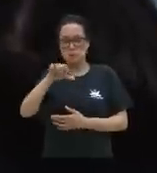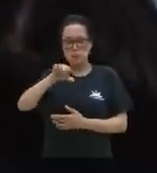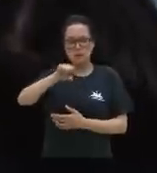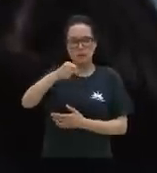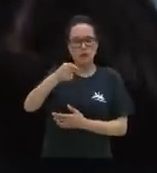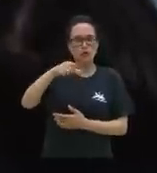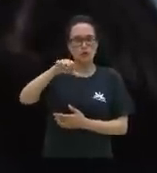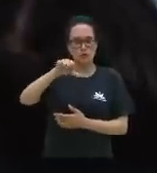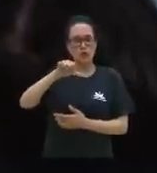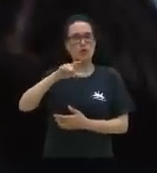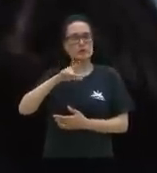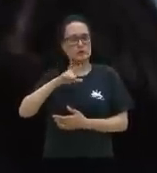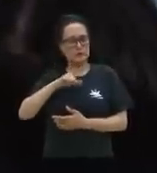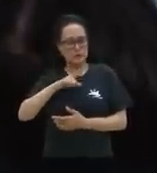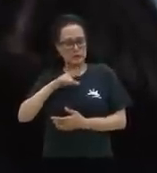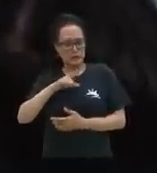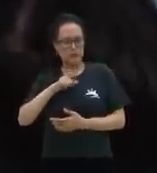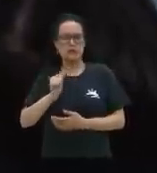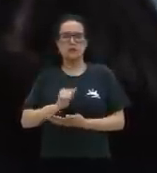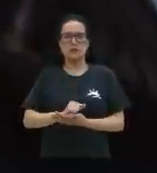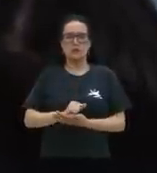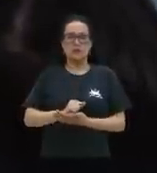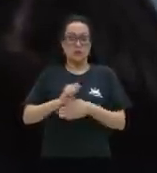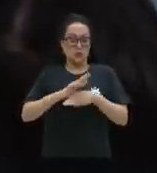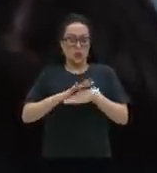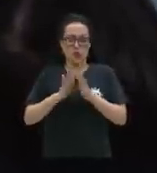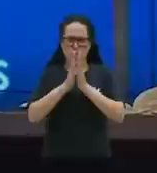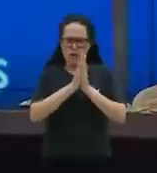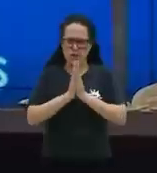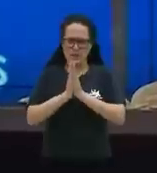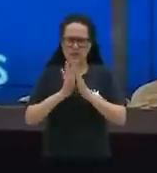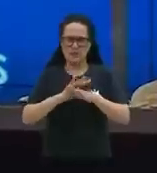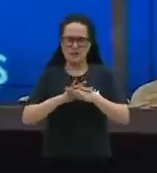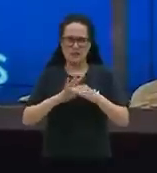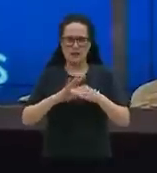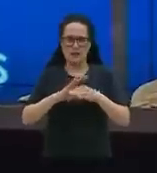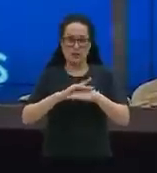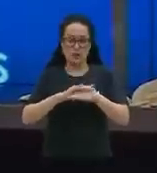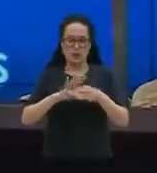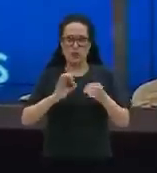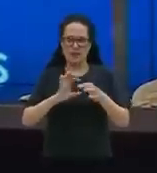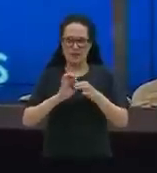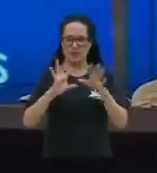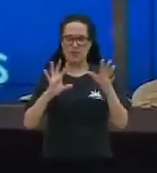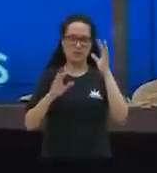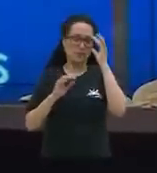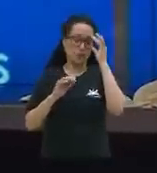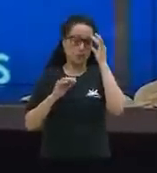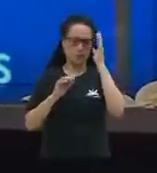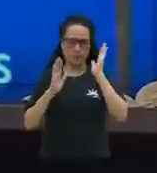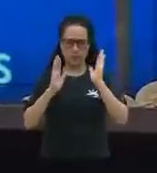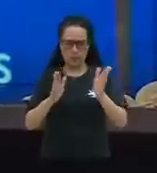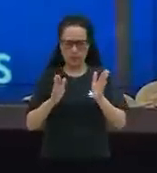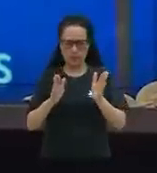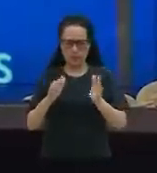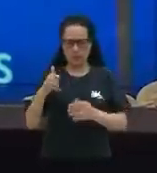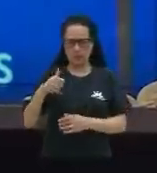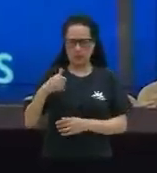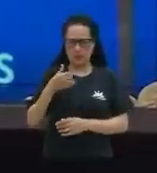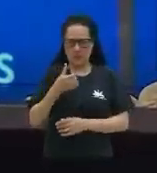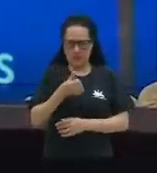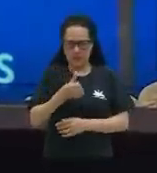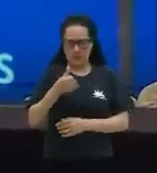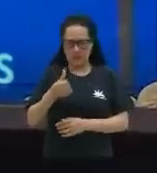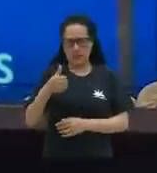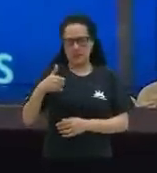como ministro de oração por cura e libertação. Já que agora é sábado, eu já completo 66 anos de